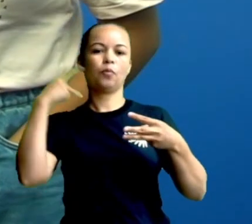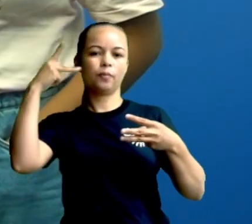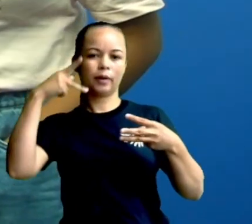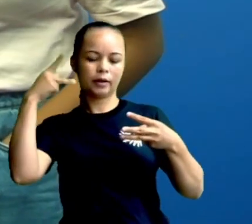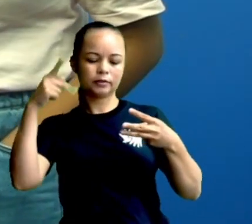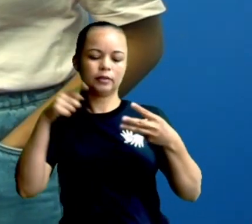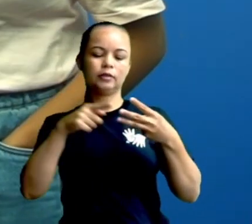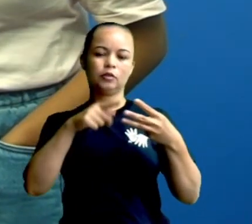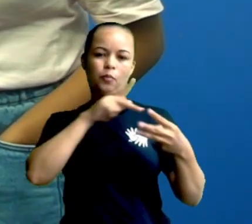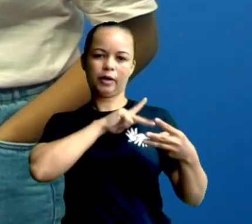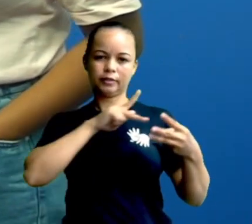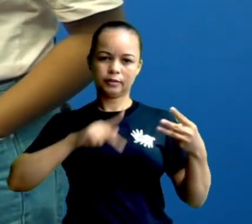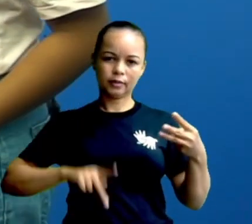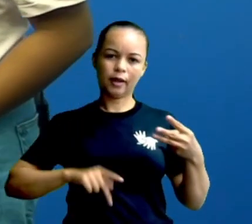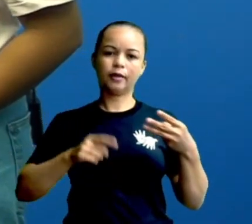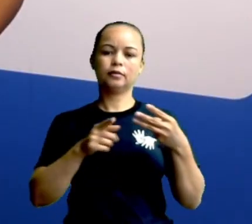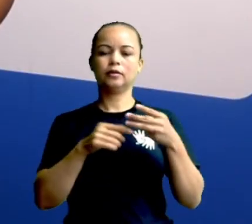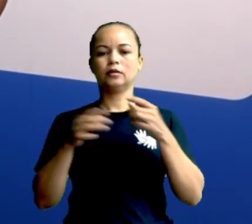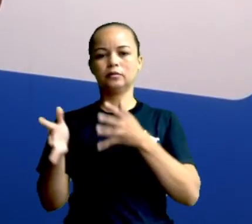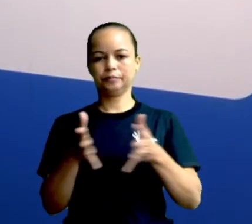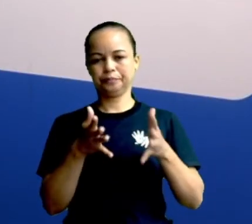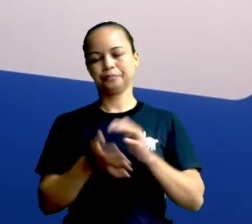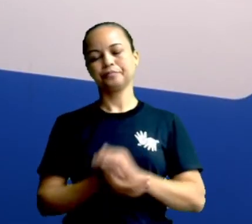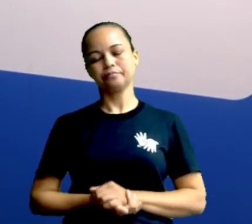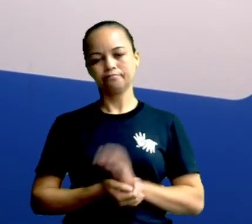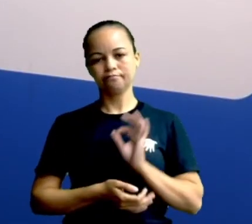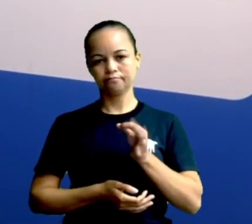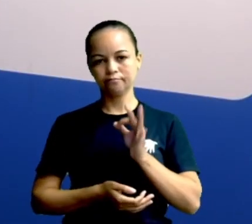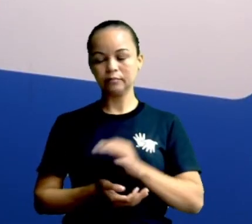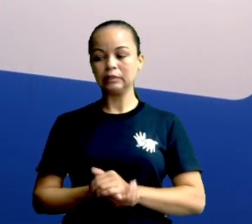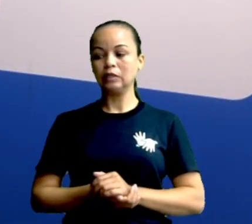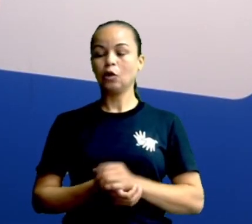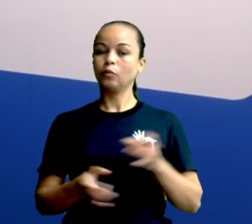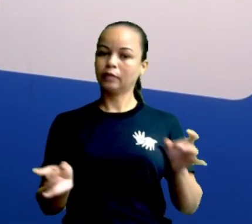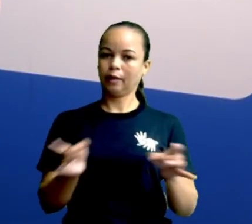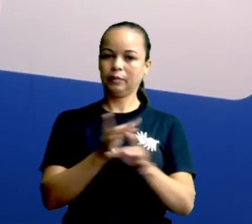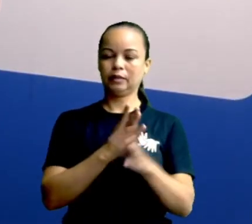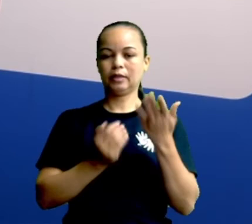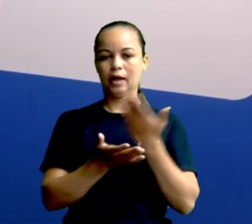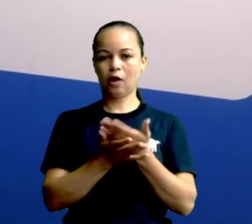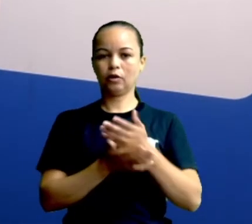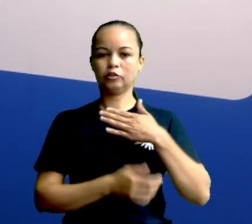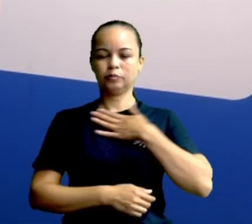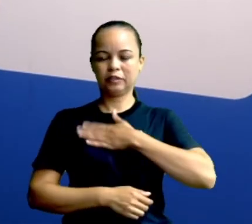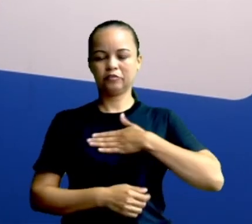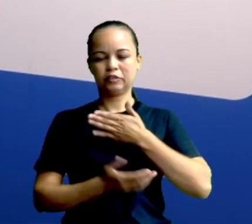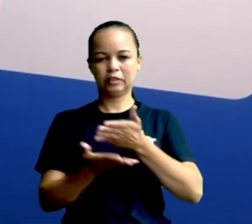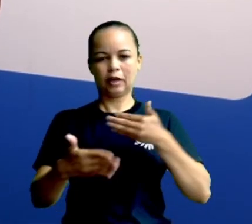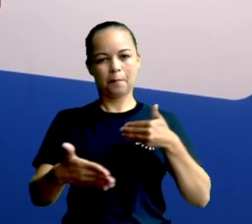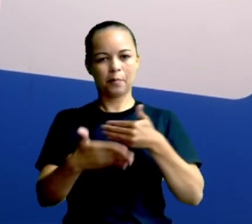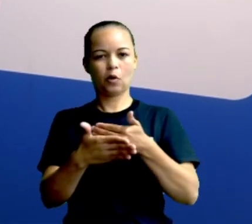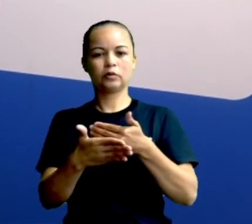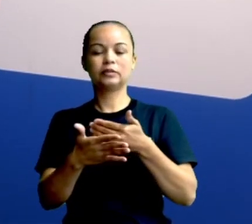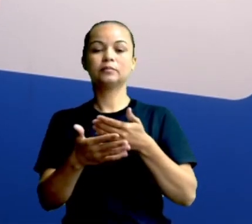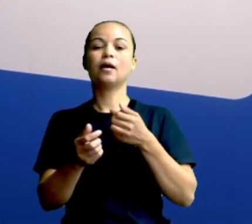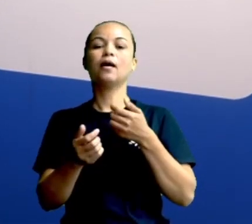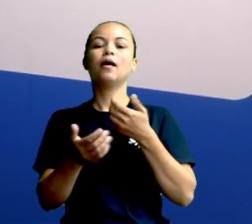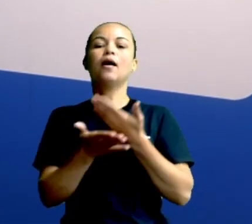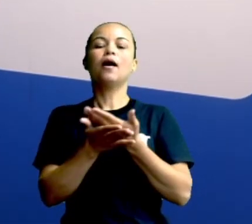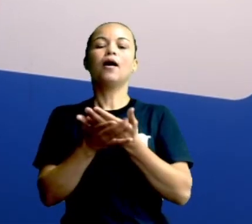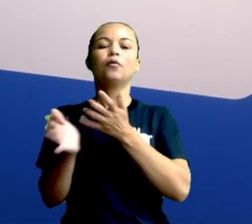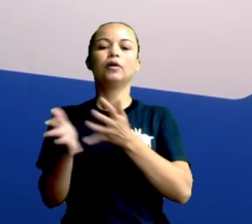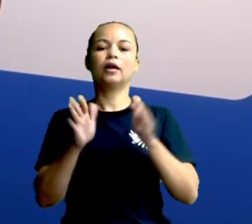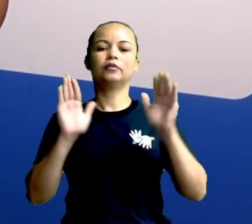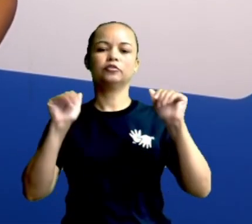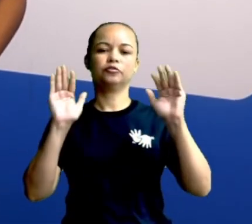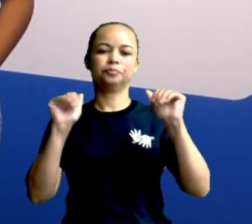povo tá certo então por hoje é só espero que vocês tenham gostado da aula até a próxima fiquem bem